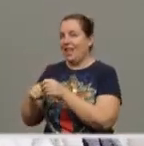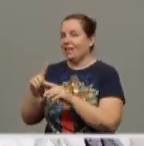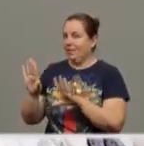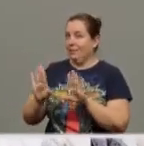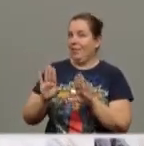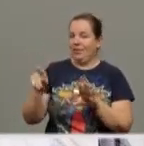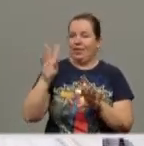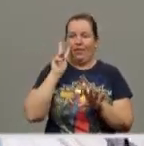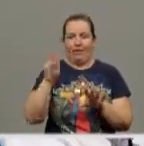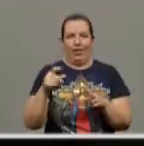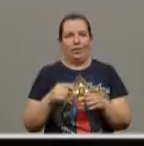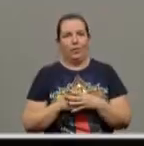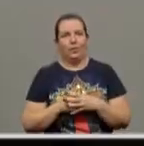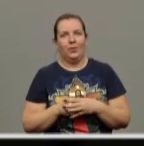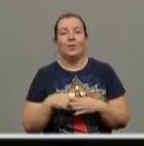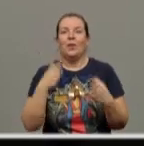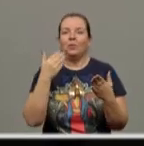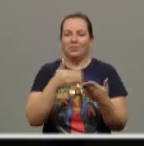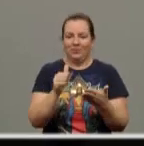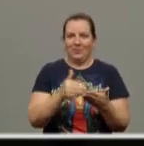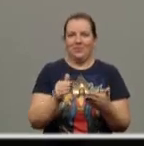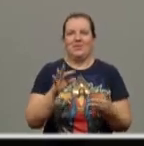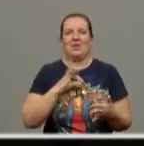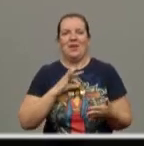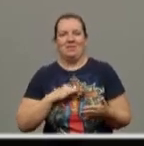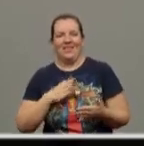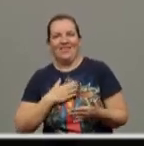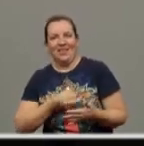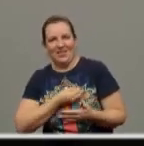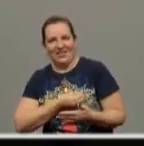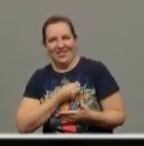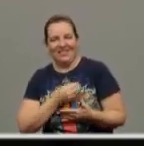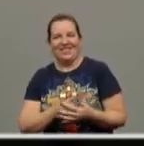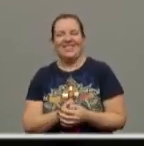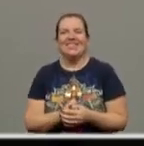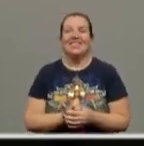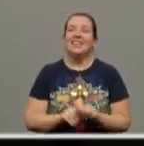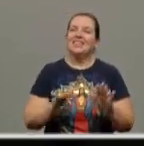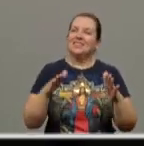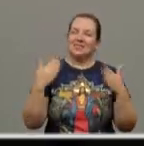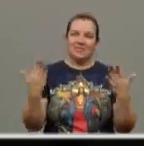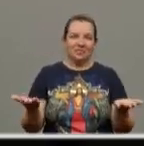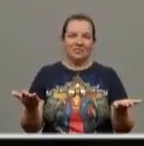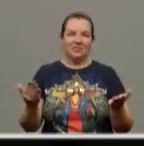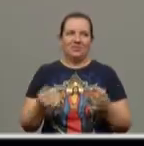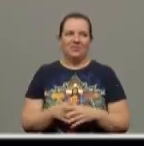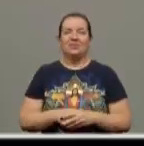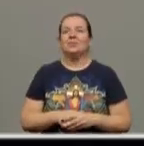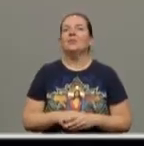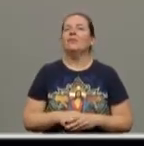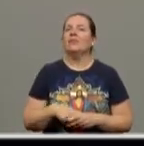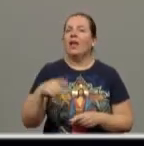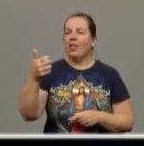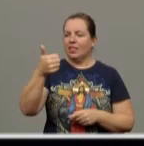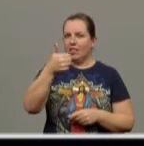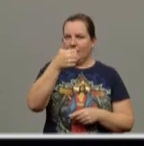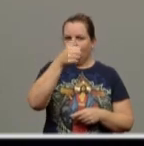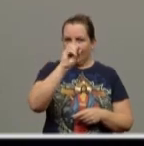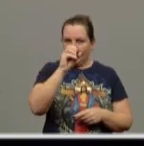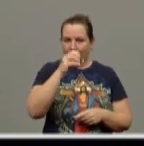Ela fala assim, nossa, eu perdi um padre, né? Na minha vida. Então, lá aos 10 anos de